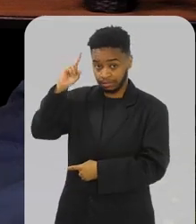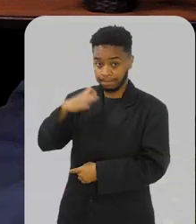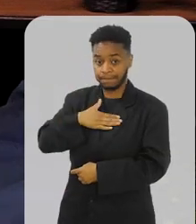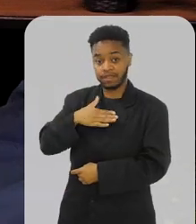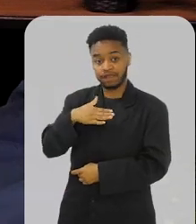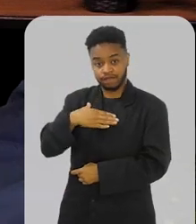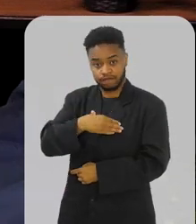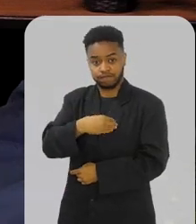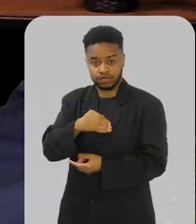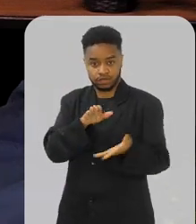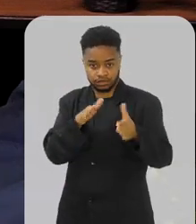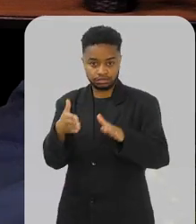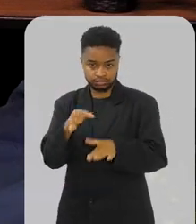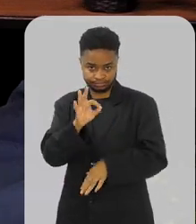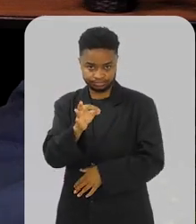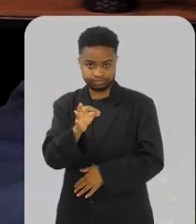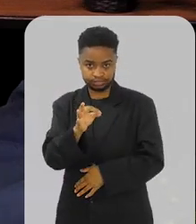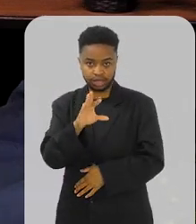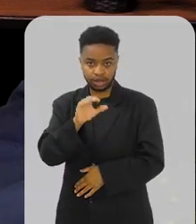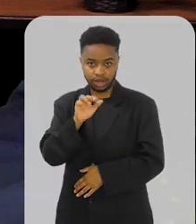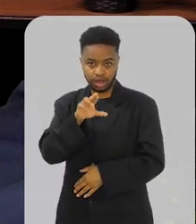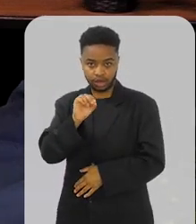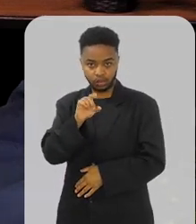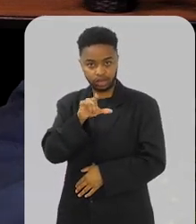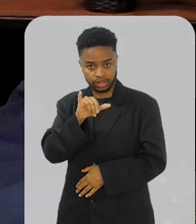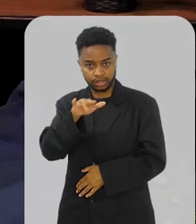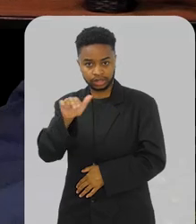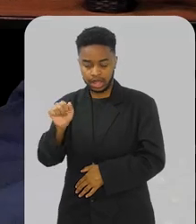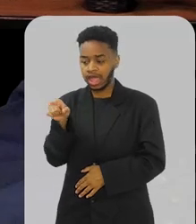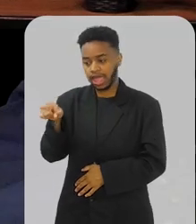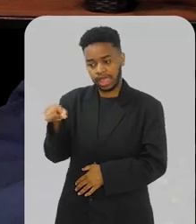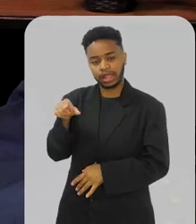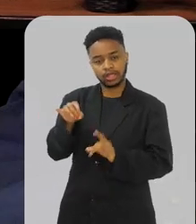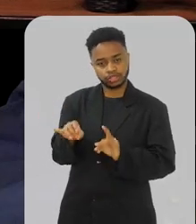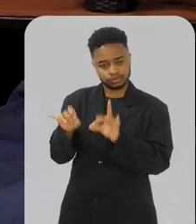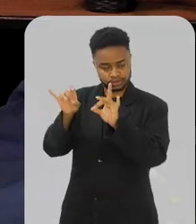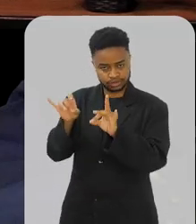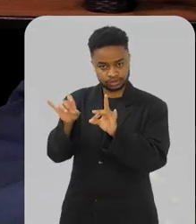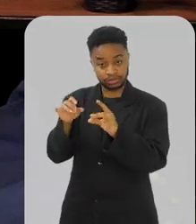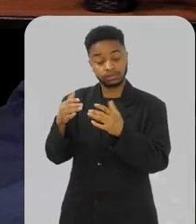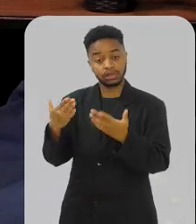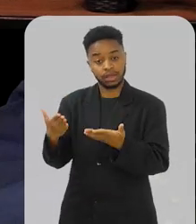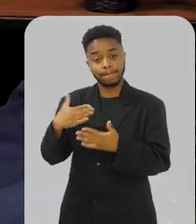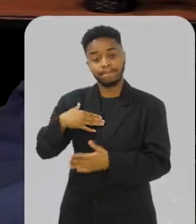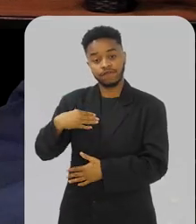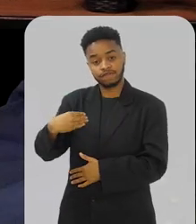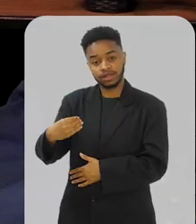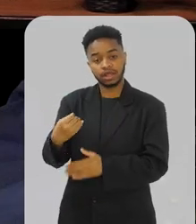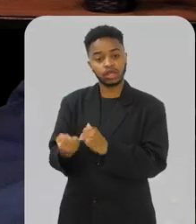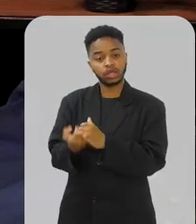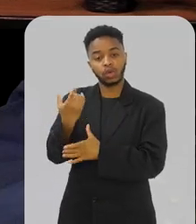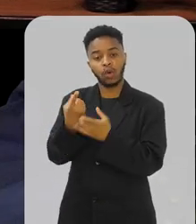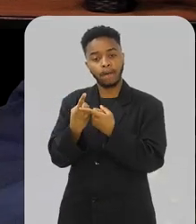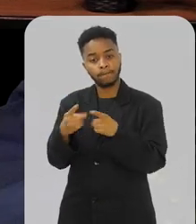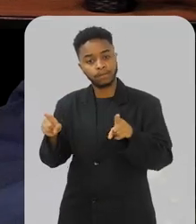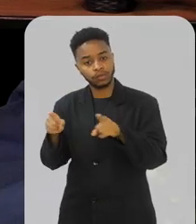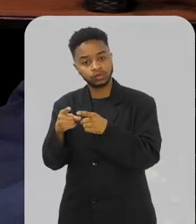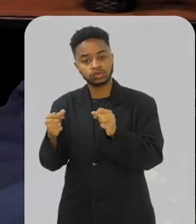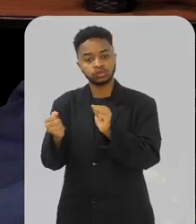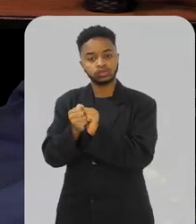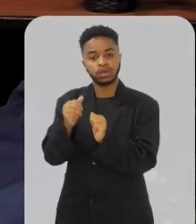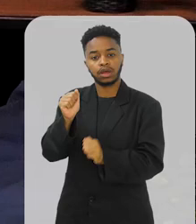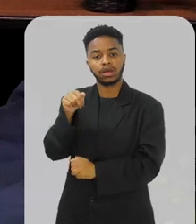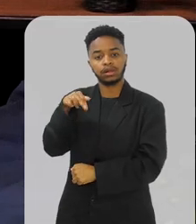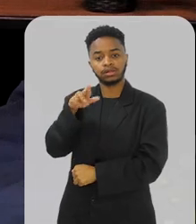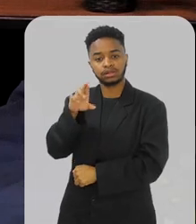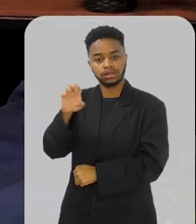minha filha em Vila Carolina. Ela era especial. E ela criou uma música com o André